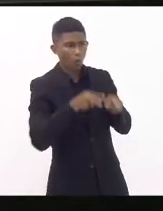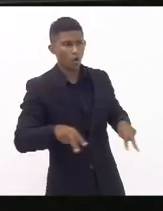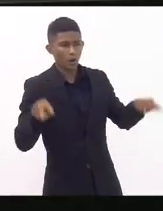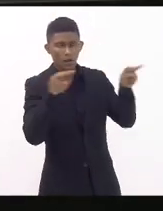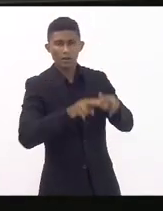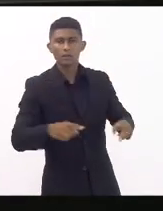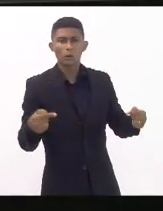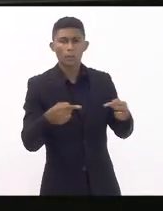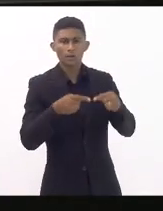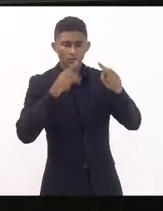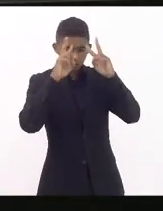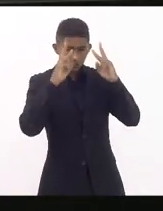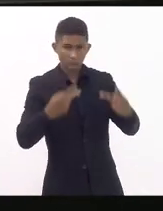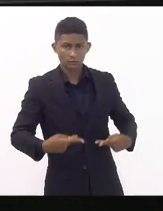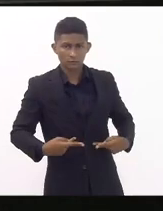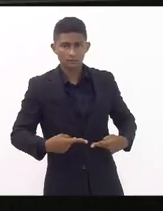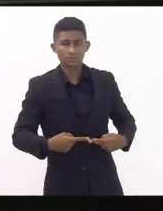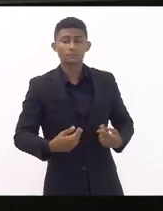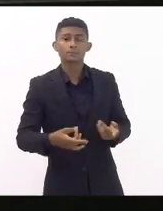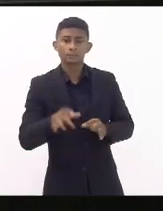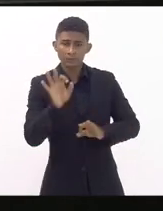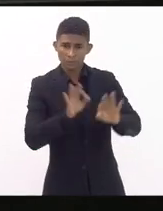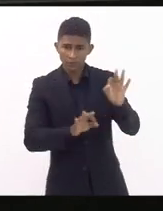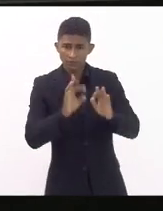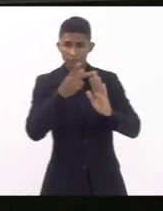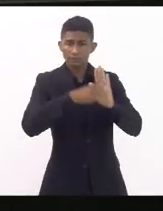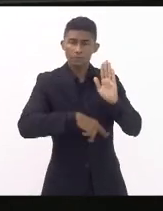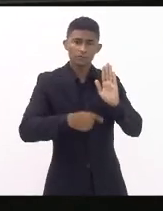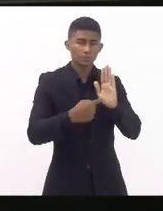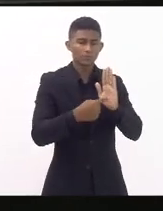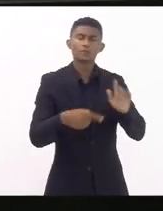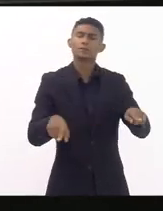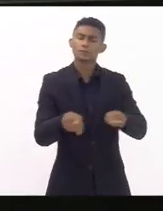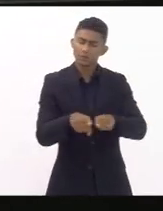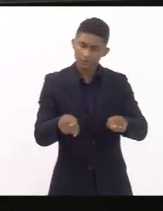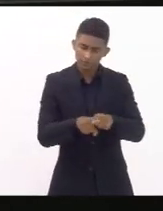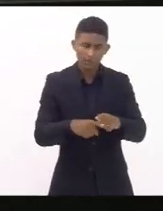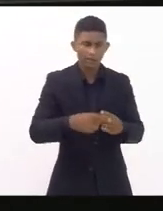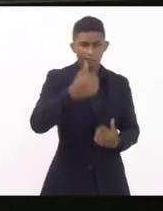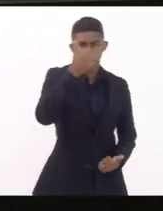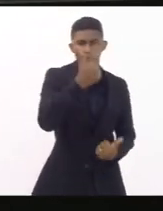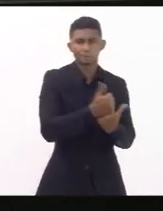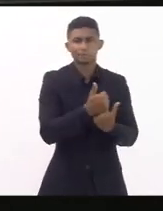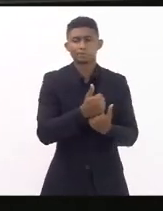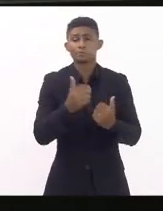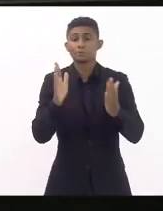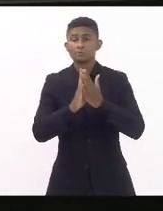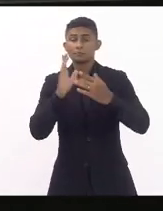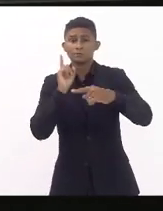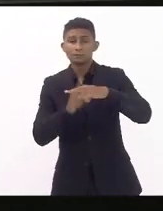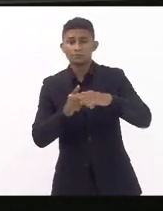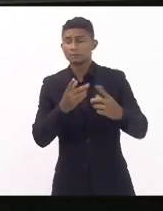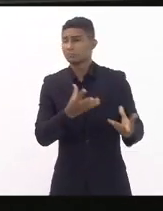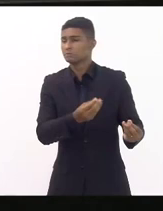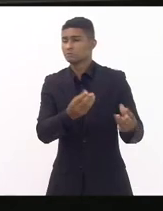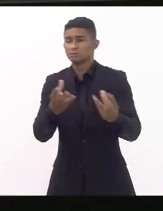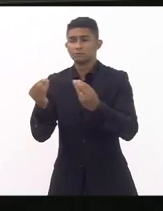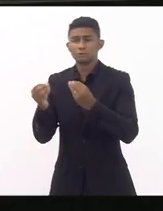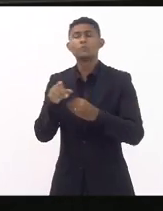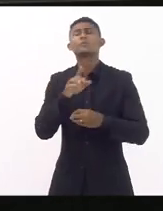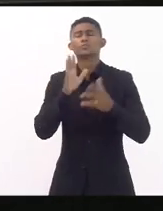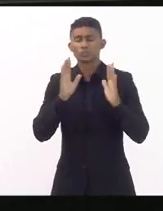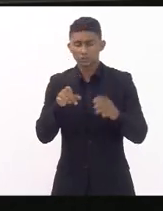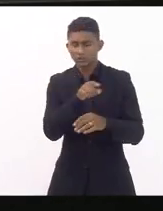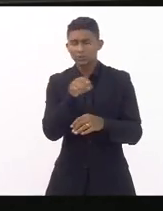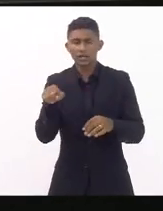humanizado, e um projeto como esse vem trazer esse auxílio que muitas igrejas e templos religiosos fazem